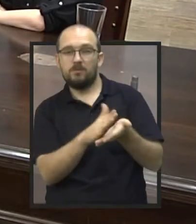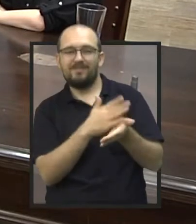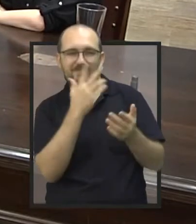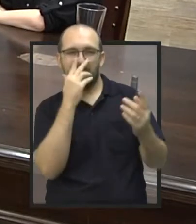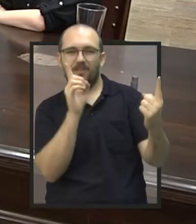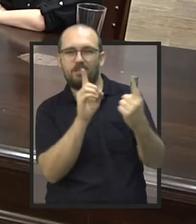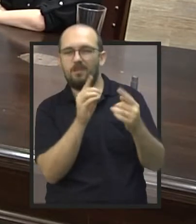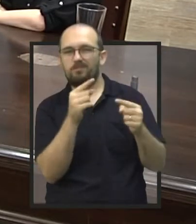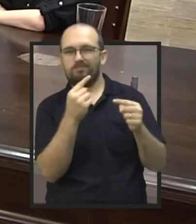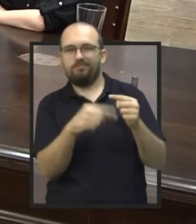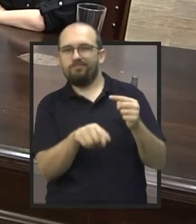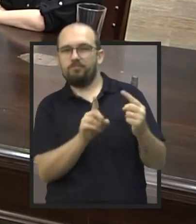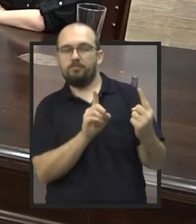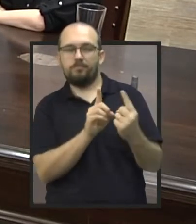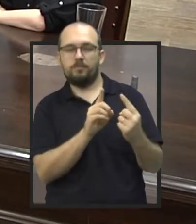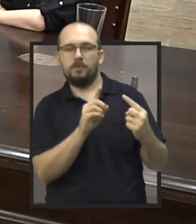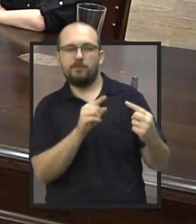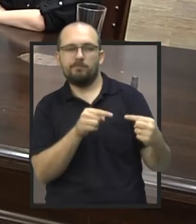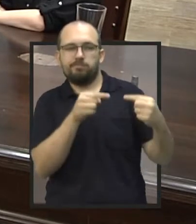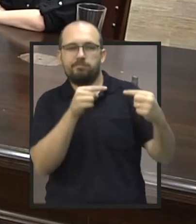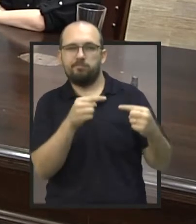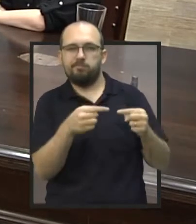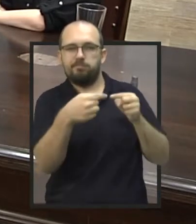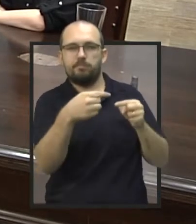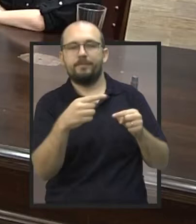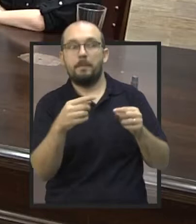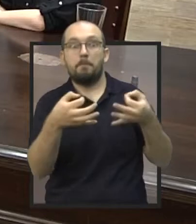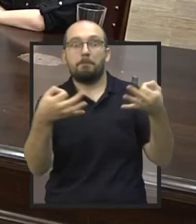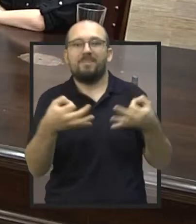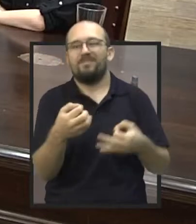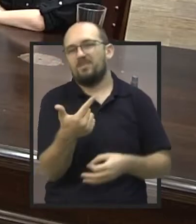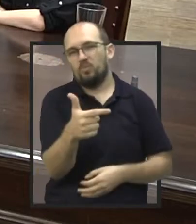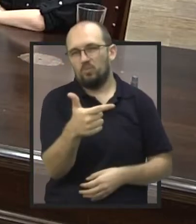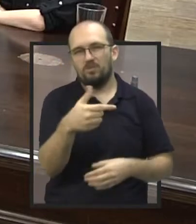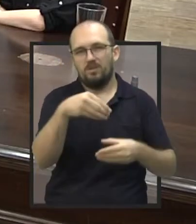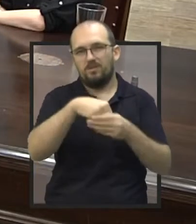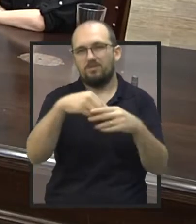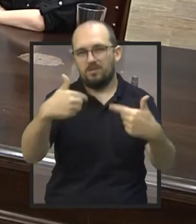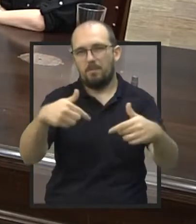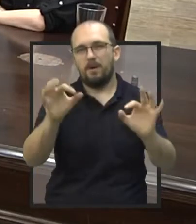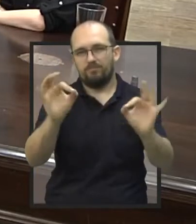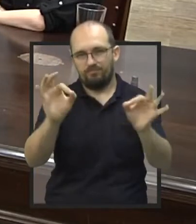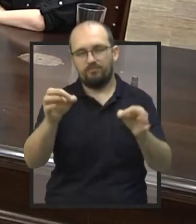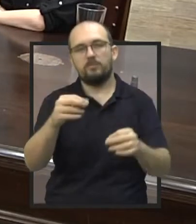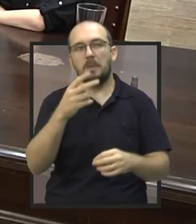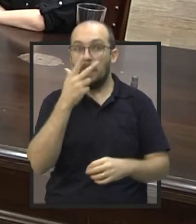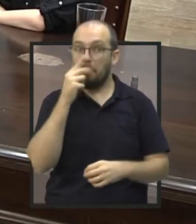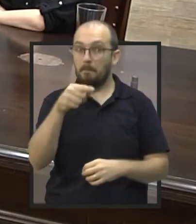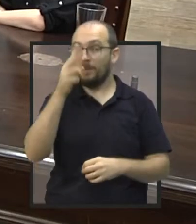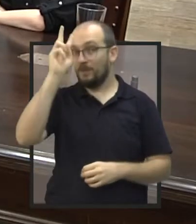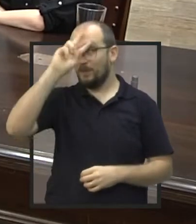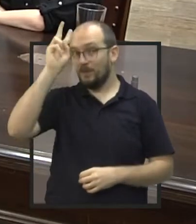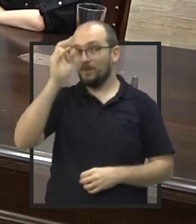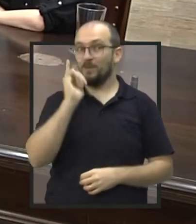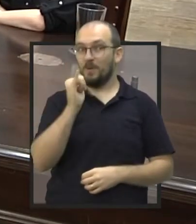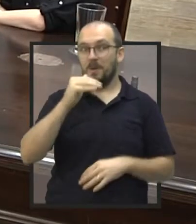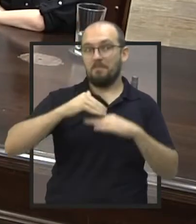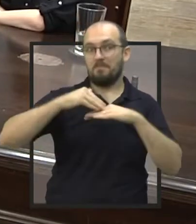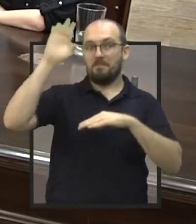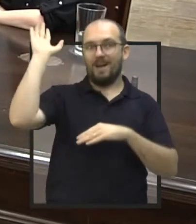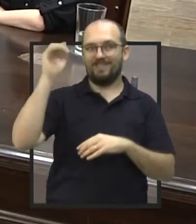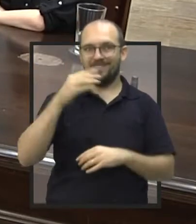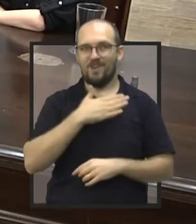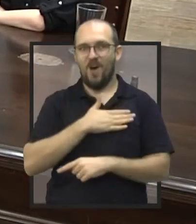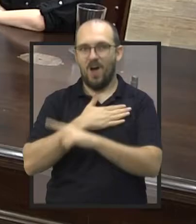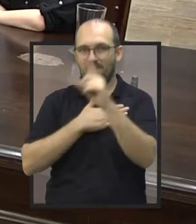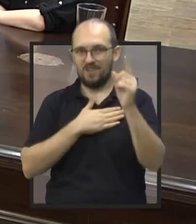é direcionado para alguém, né? Era direcionado para todo mundo fazer refletir essa toxicidade do trabalho. Então essa foi uma temática que